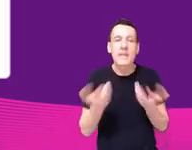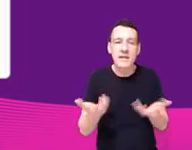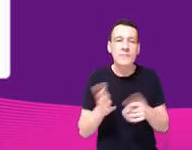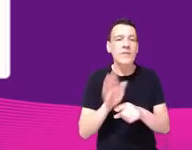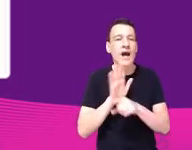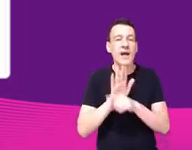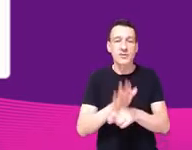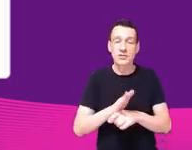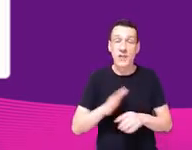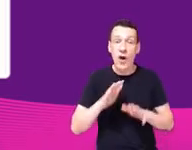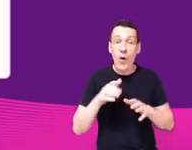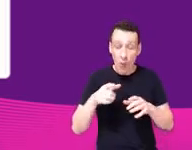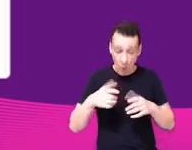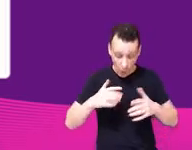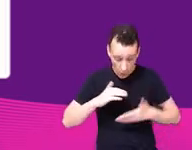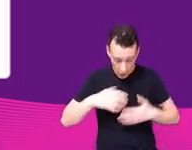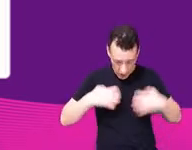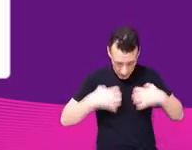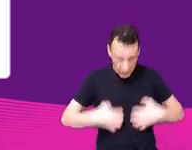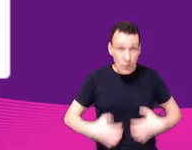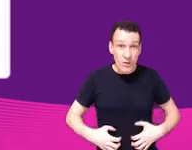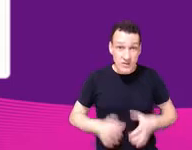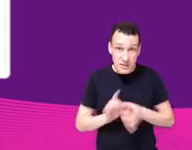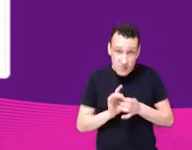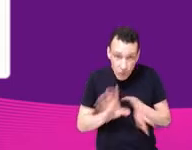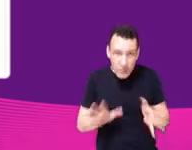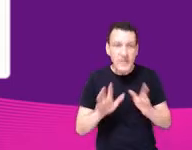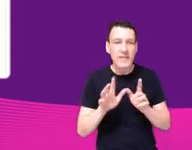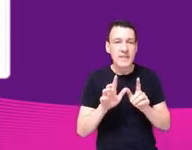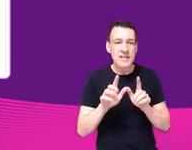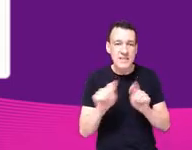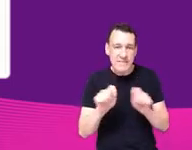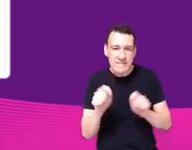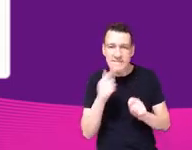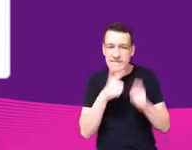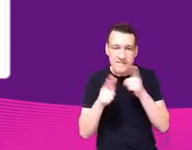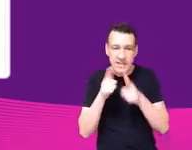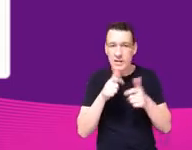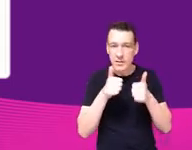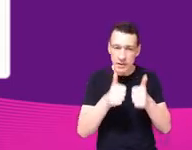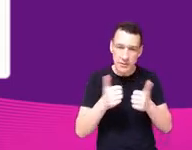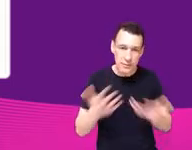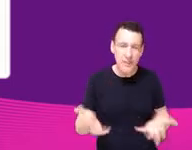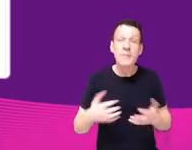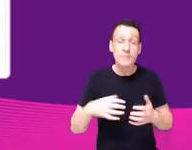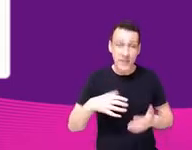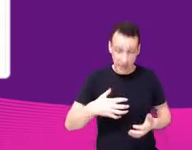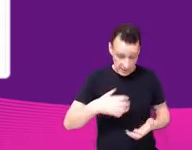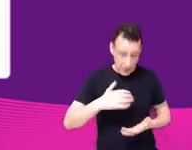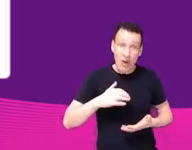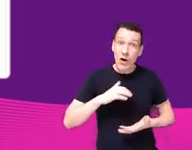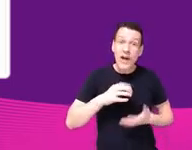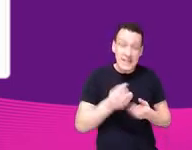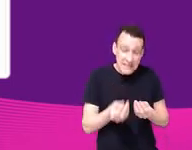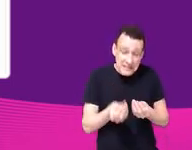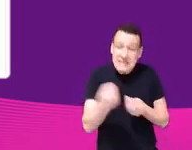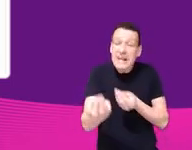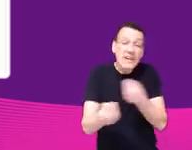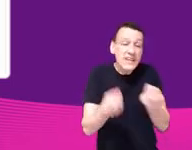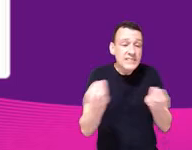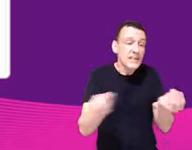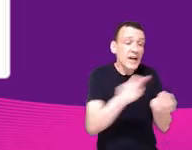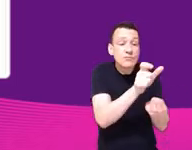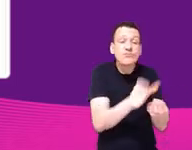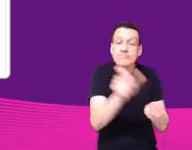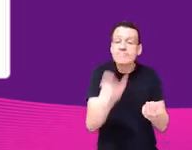órgãos disponíveis, uma alocação criteriosa, baseada, portanto, em critérios médicos e éticos, e